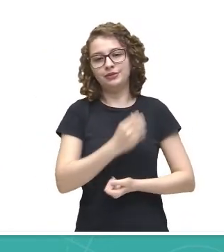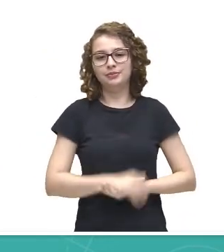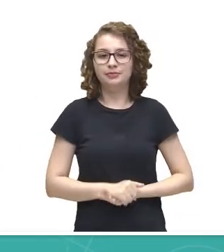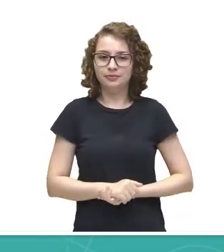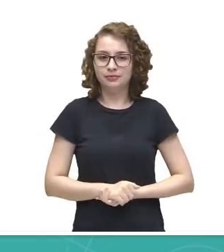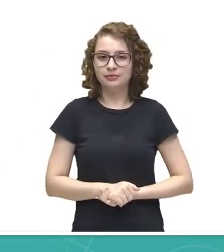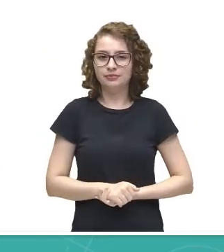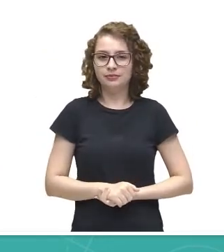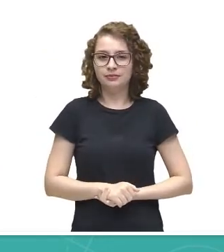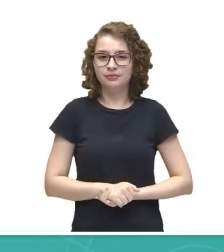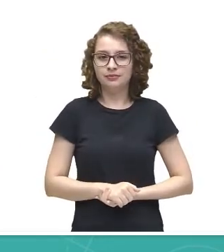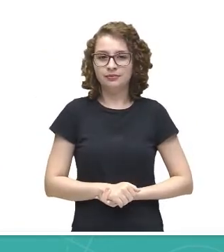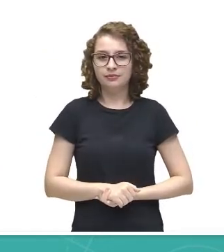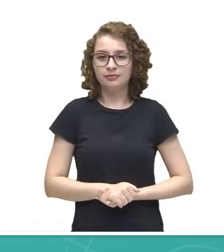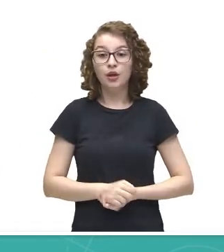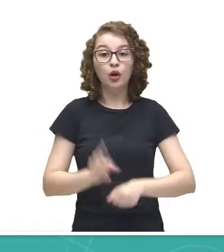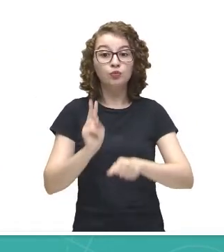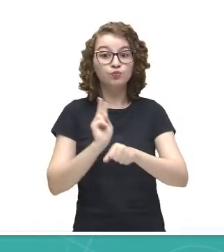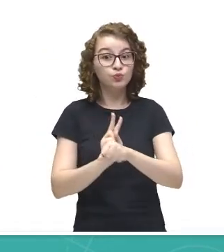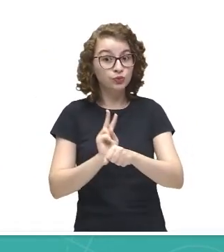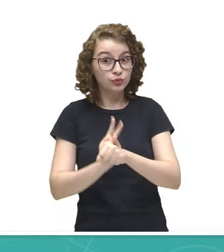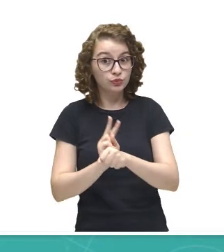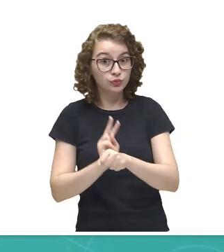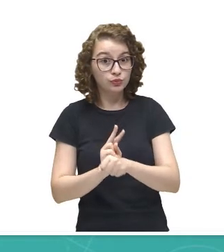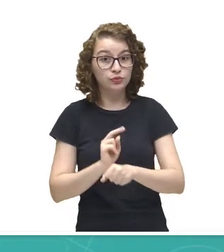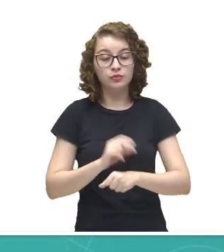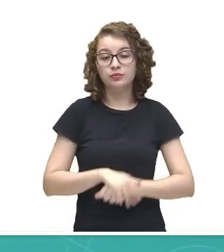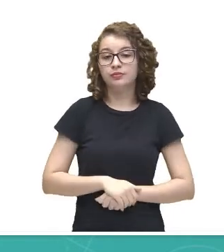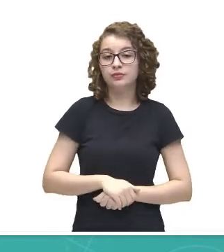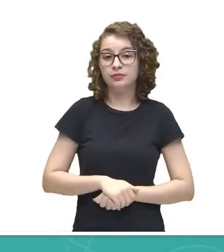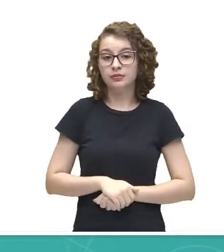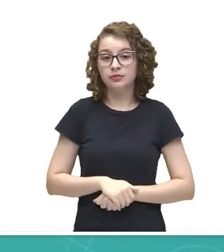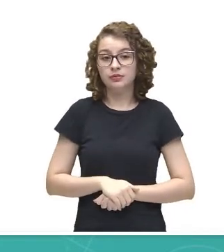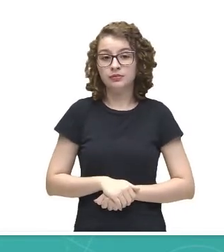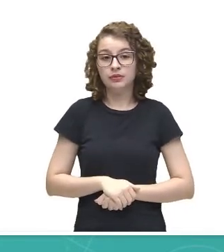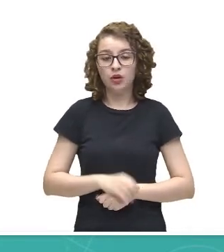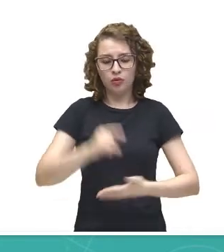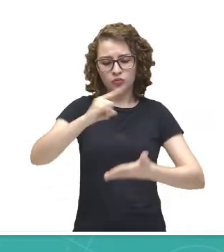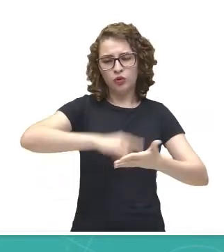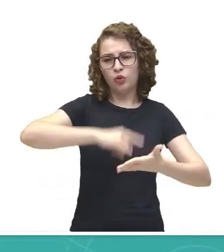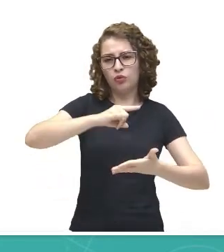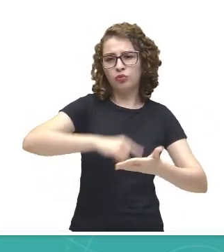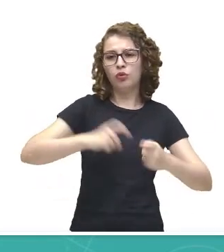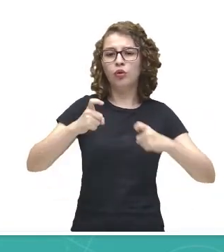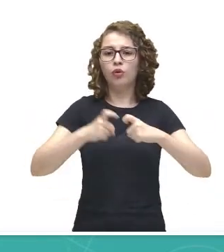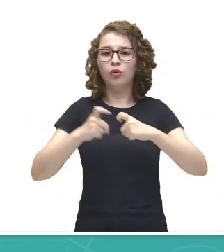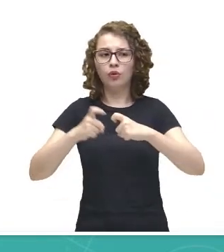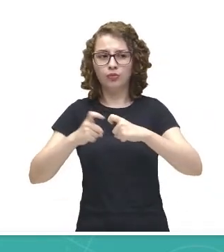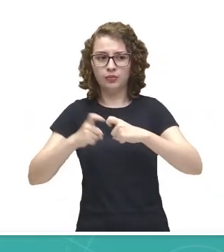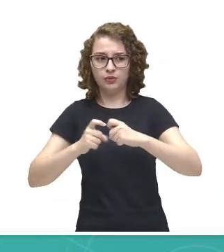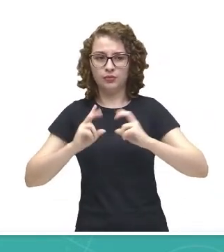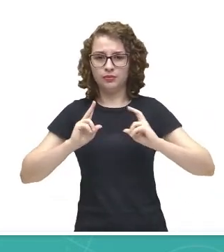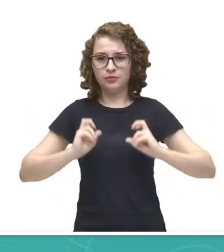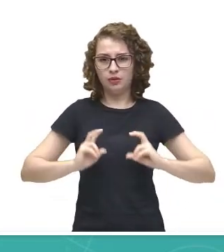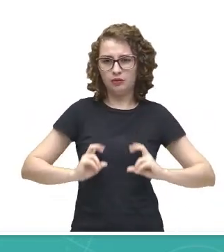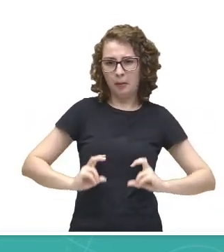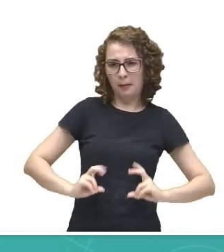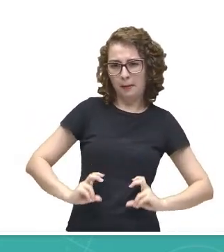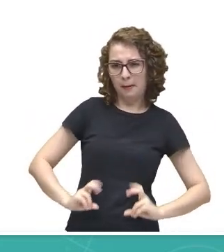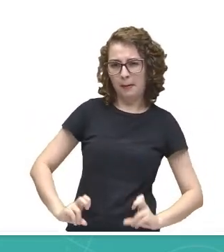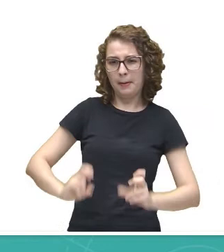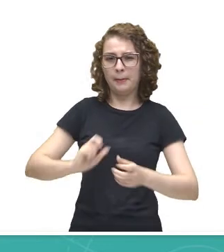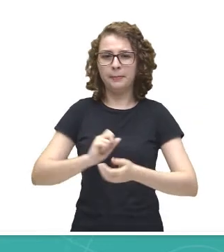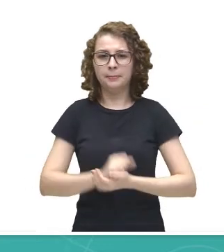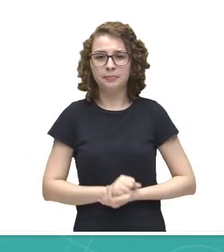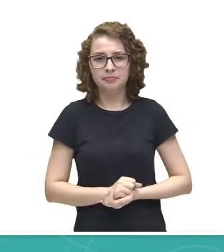Próximo que nós temos aí é a prevenção, que eu acabei de falar para vocês, que são os exames periódicos. É importante a gente ficar